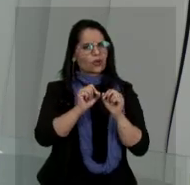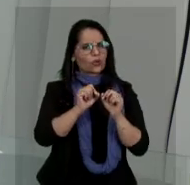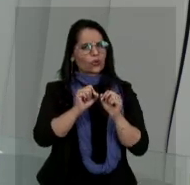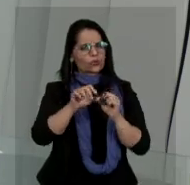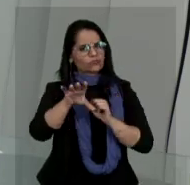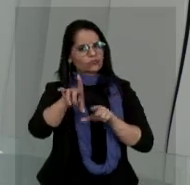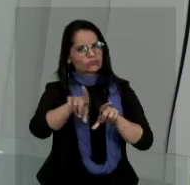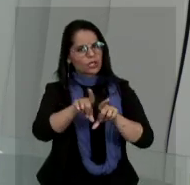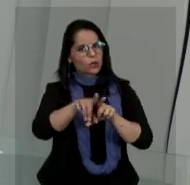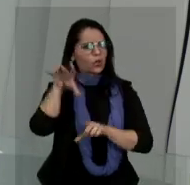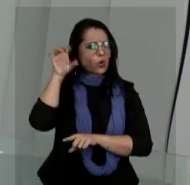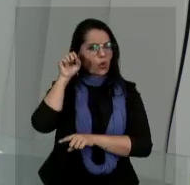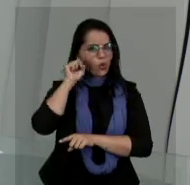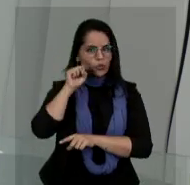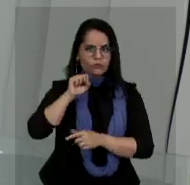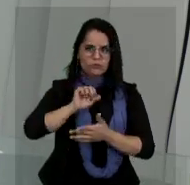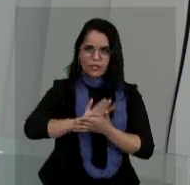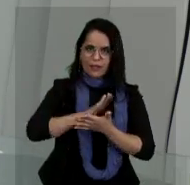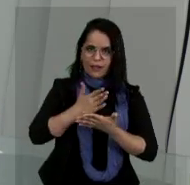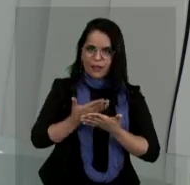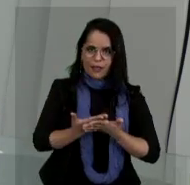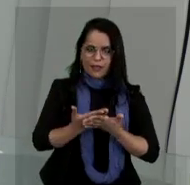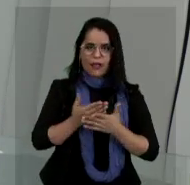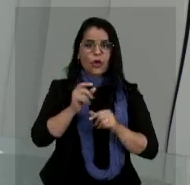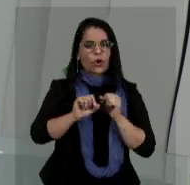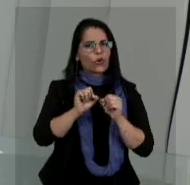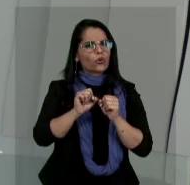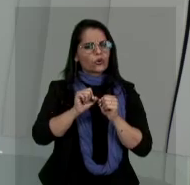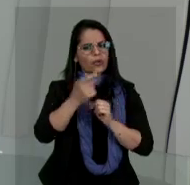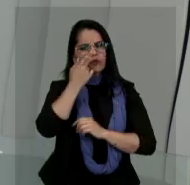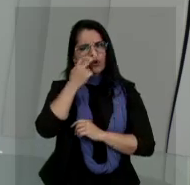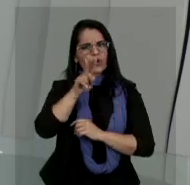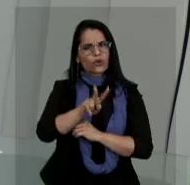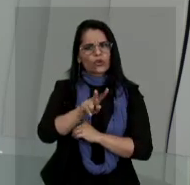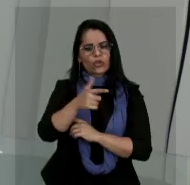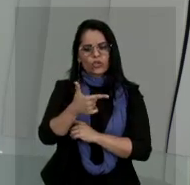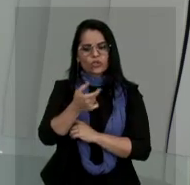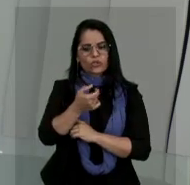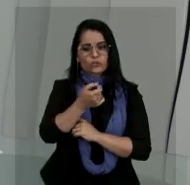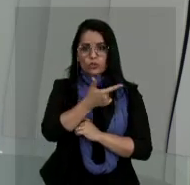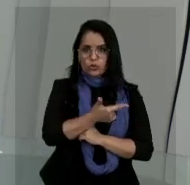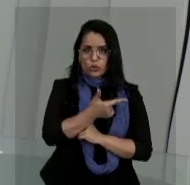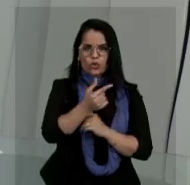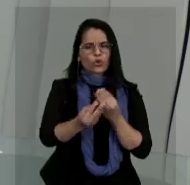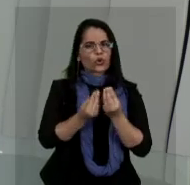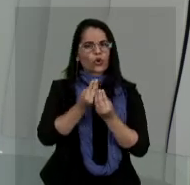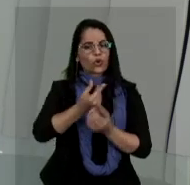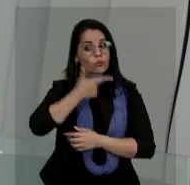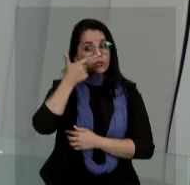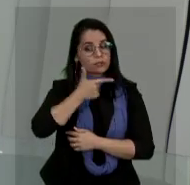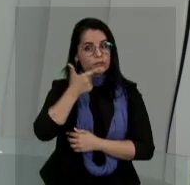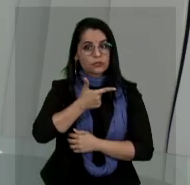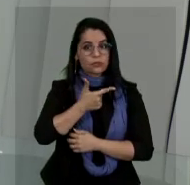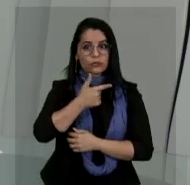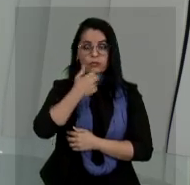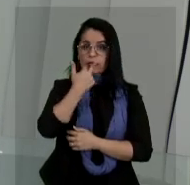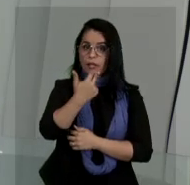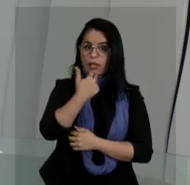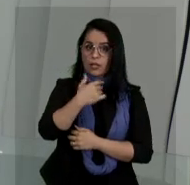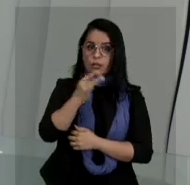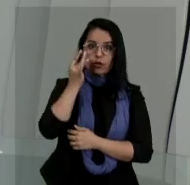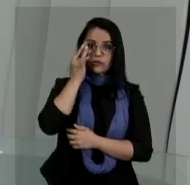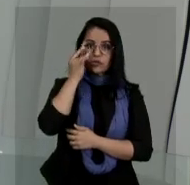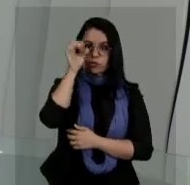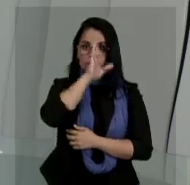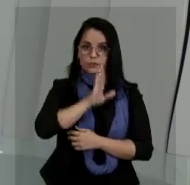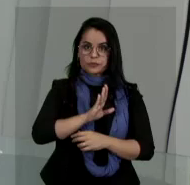quanto ouvintes, né, intérpretes, e ela foi reconhecida em 2002 como sendo a segunda língua oficial do